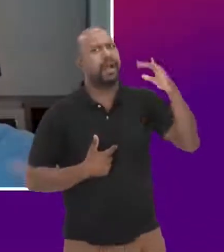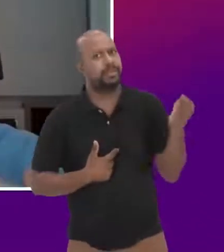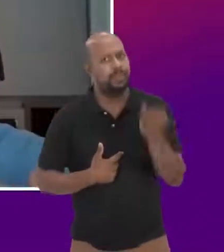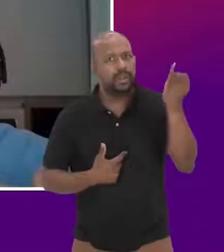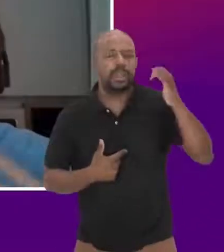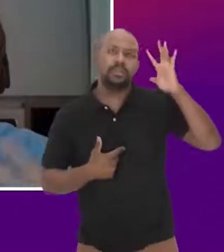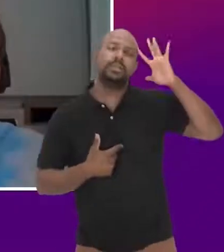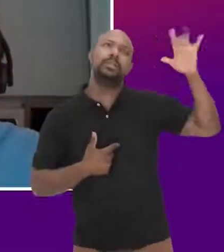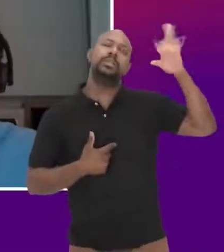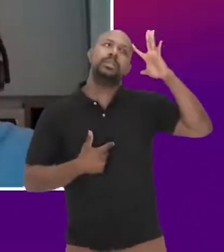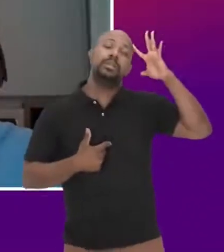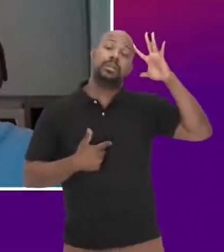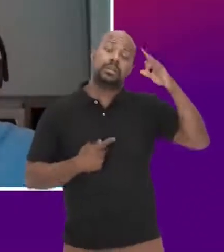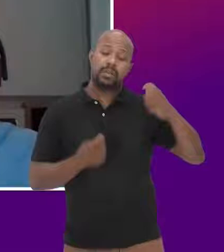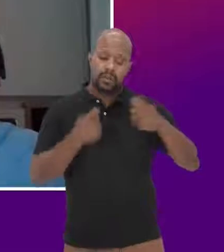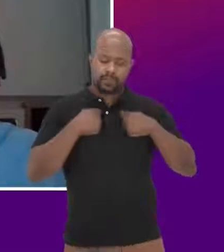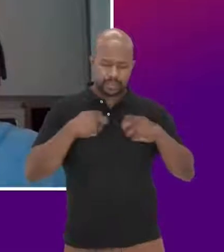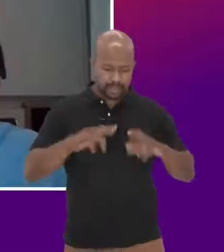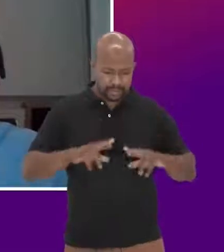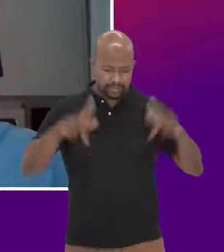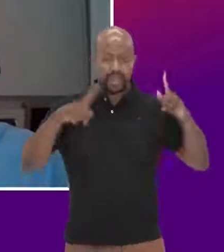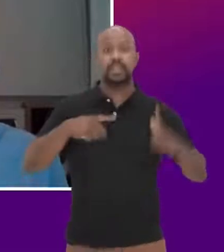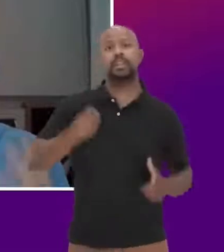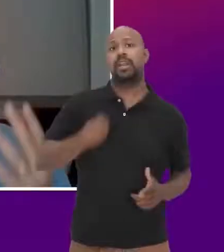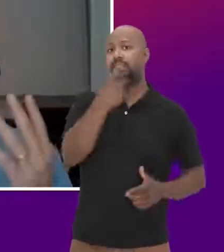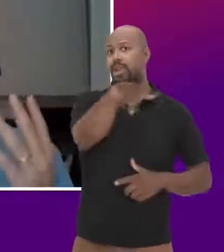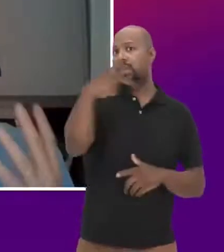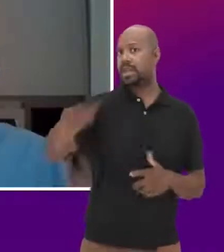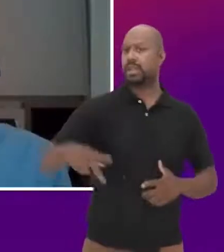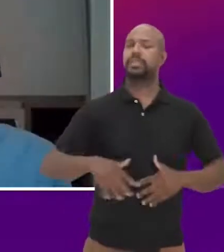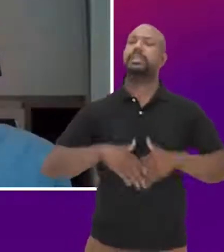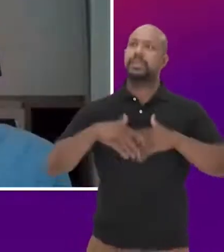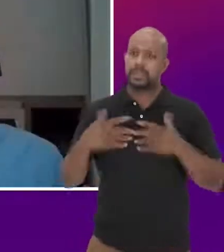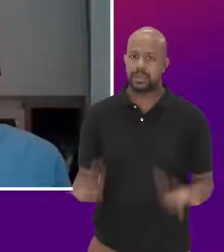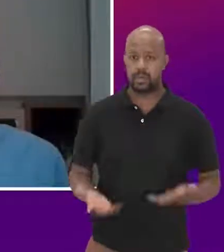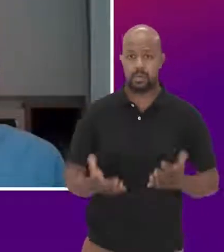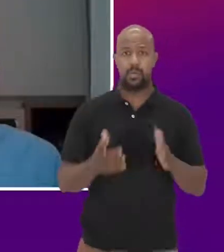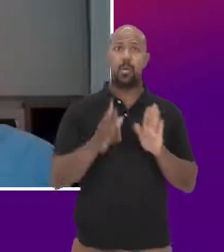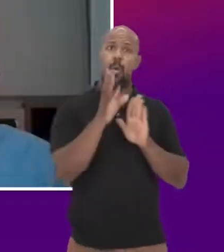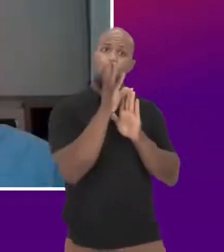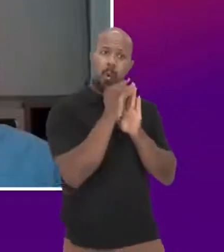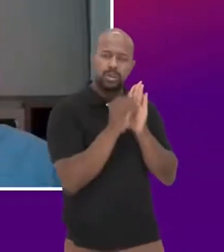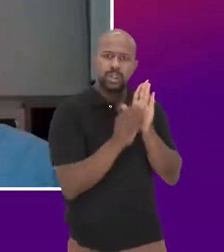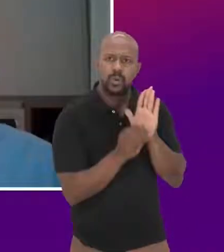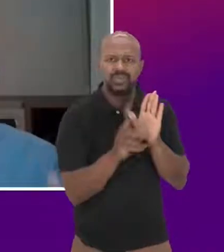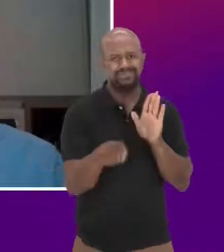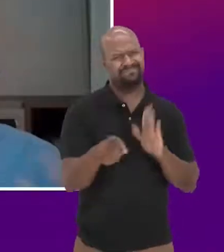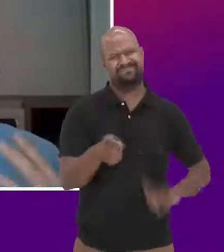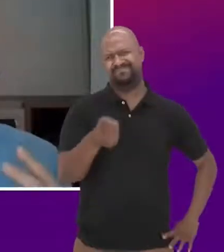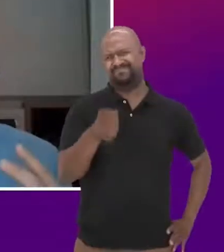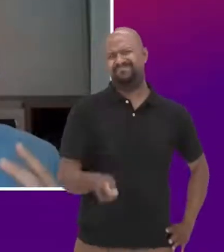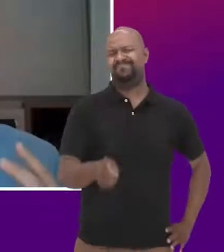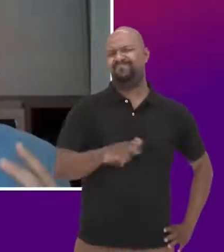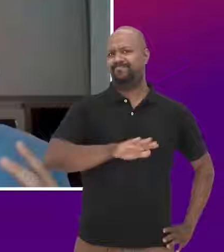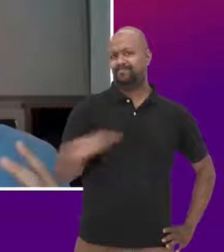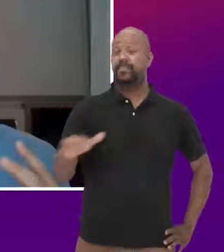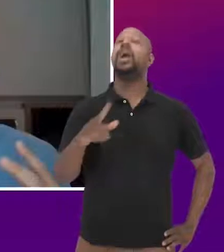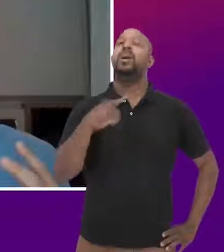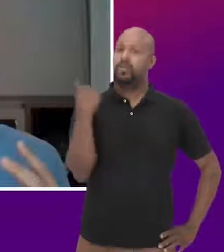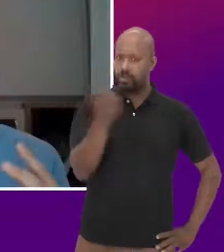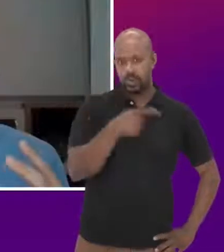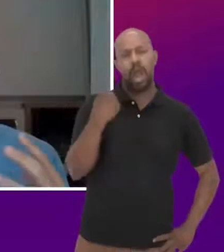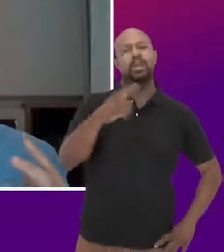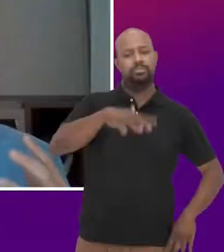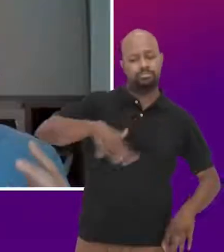importante, e que vai fazer diferença nas vidas deles. Então, conteúdo é decisor. Nós, no